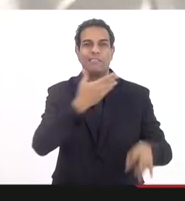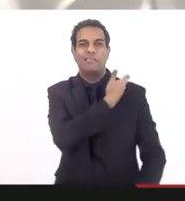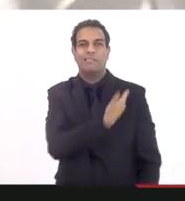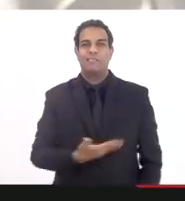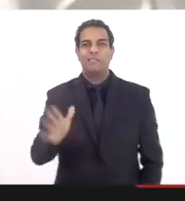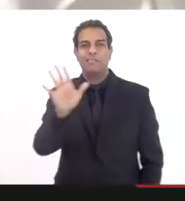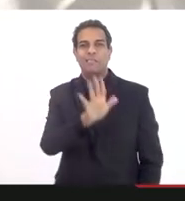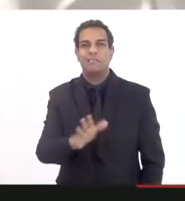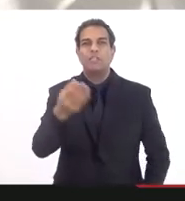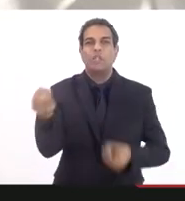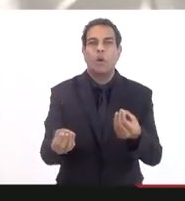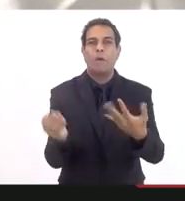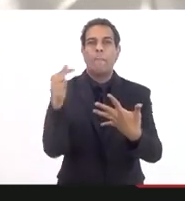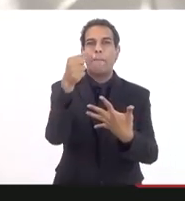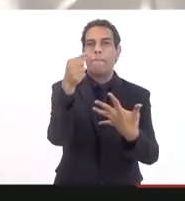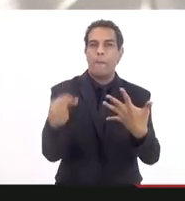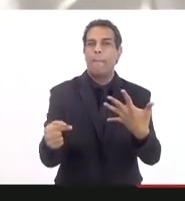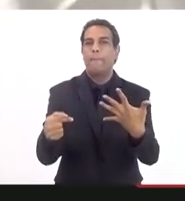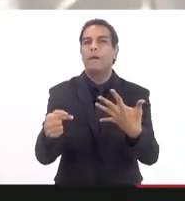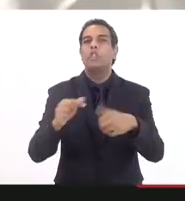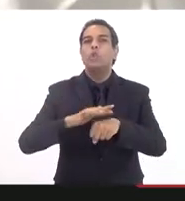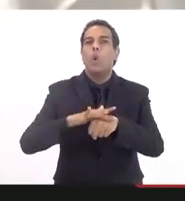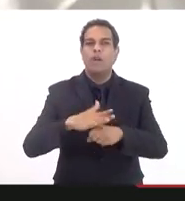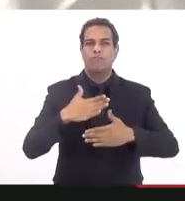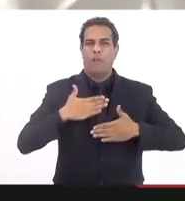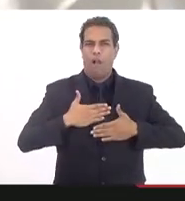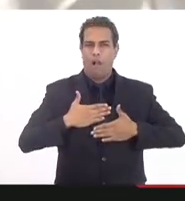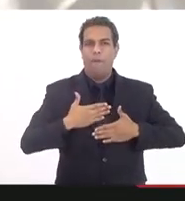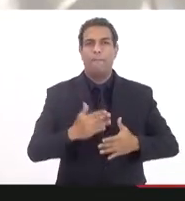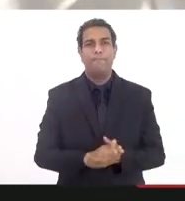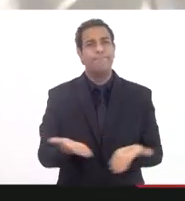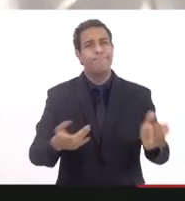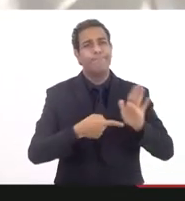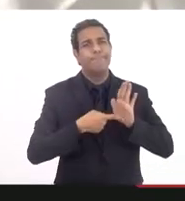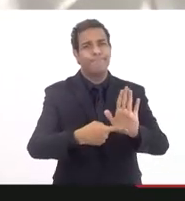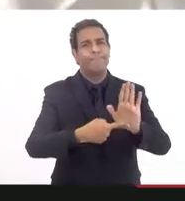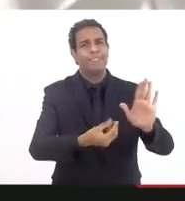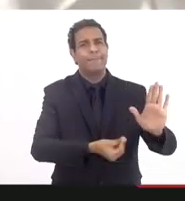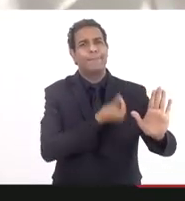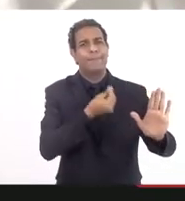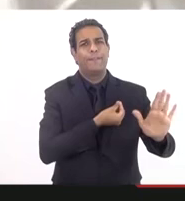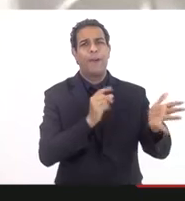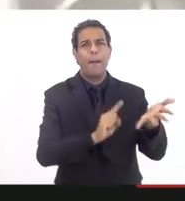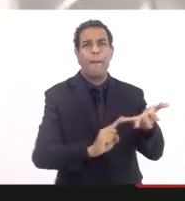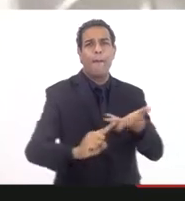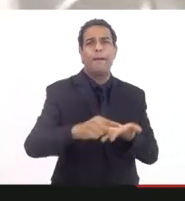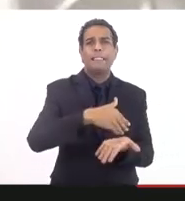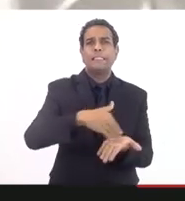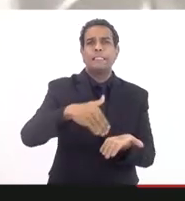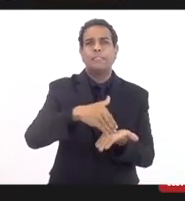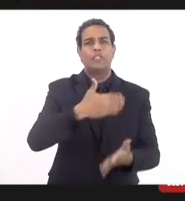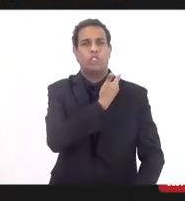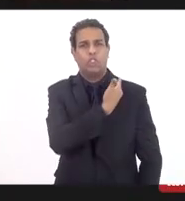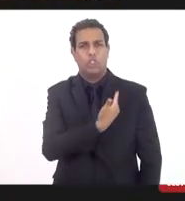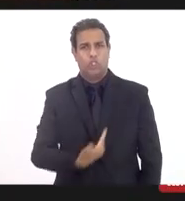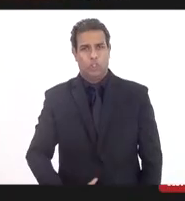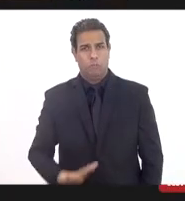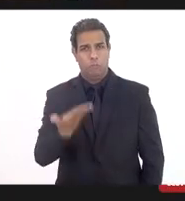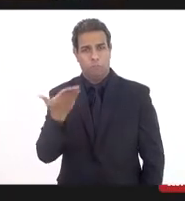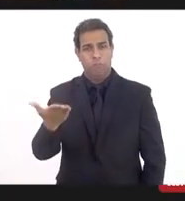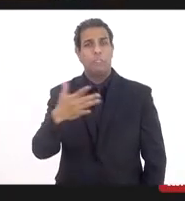combate à tuberculose. Gostaria de anunciar aqui a presença do secretário de Estado